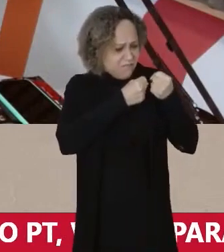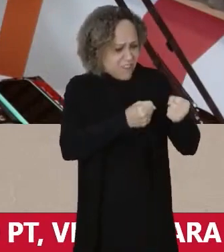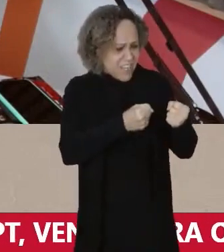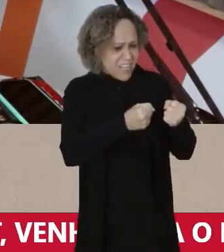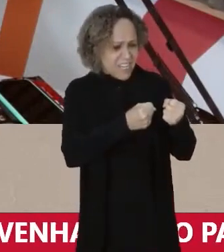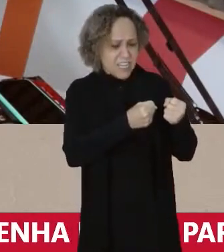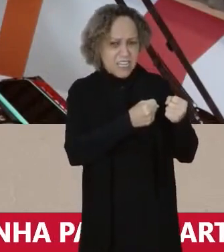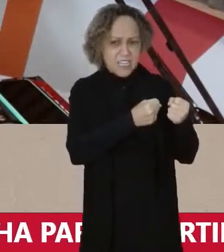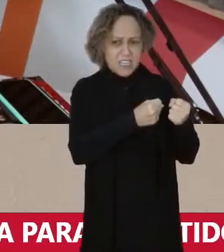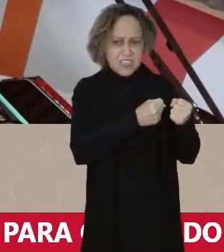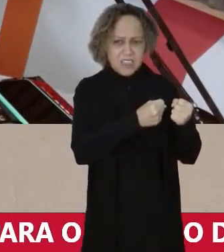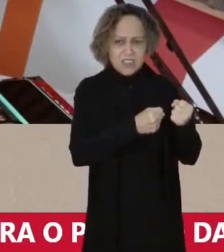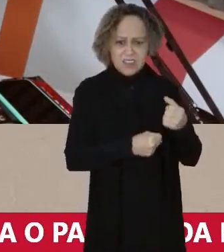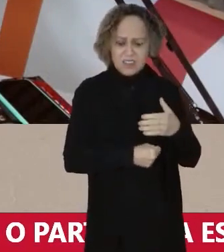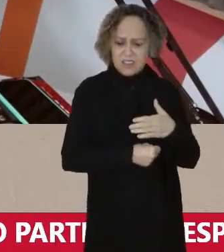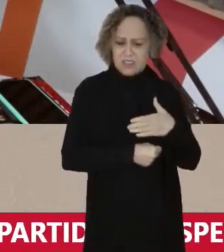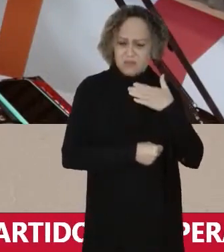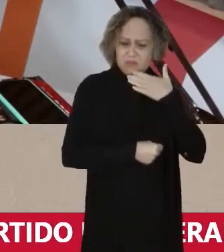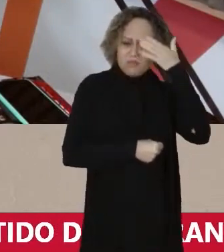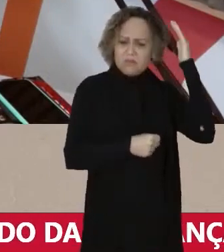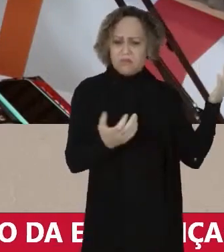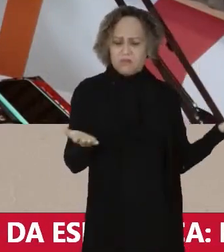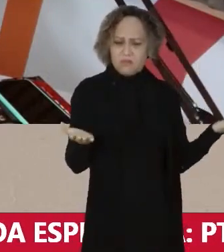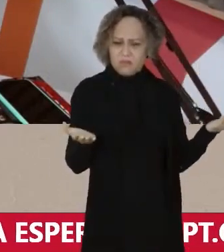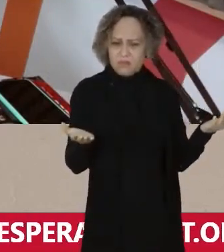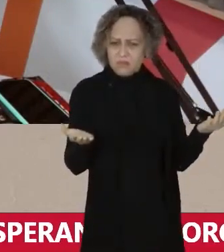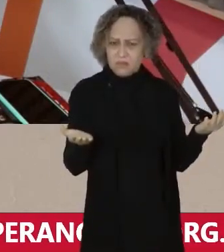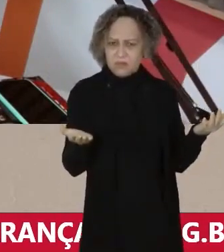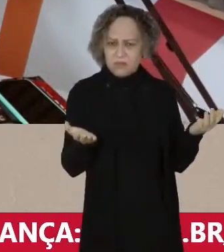das comunidades porque eles são territorialistas. Não é o que Cristo ensinou.